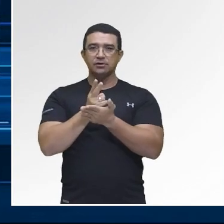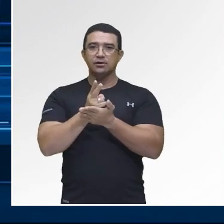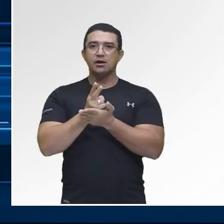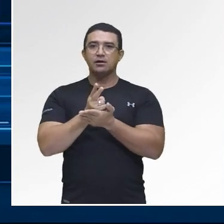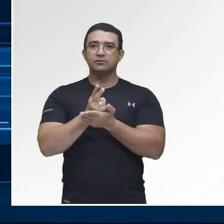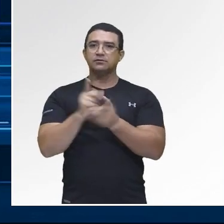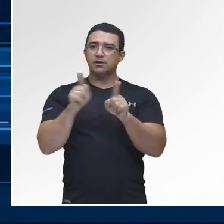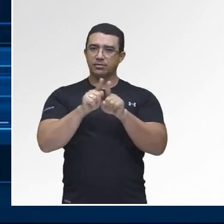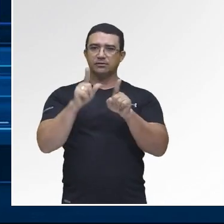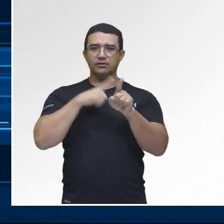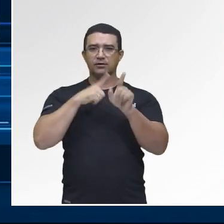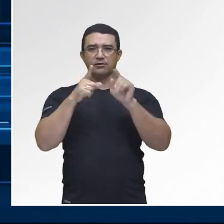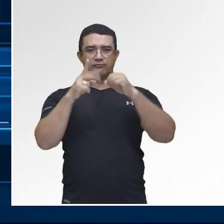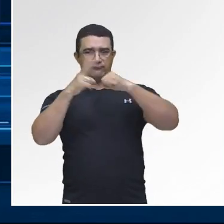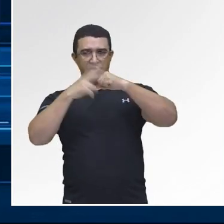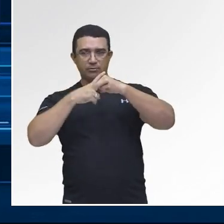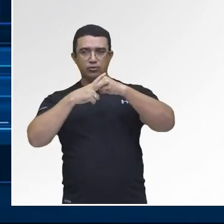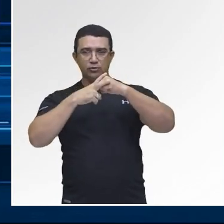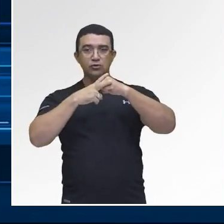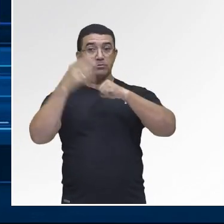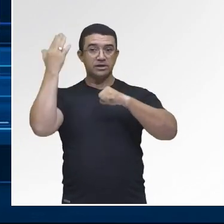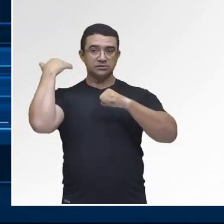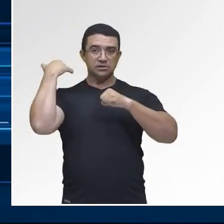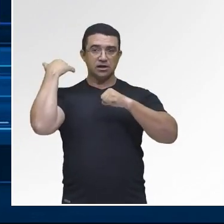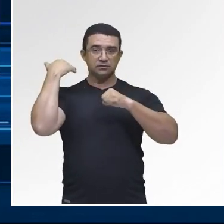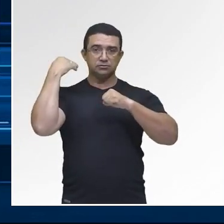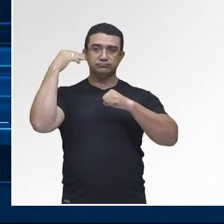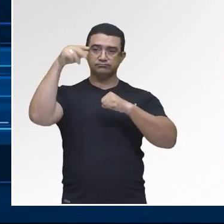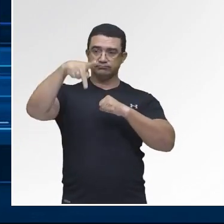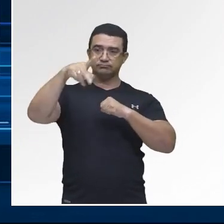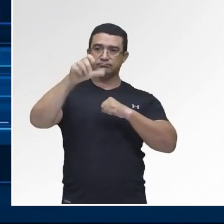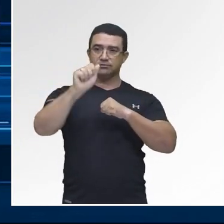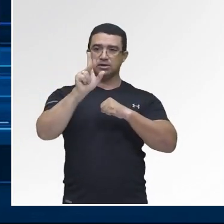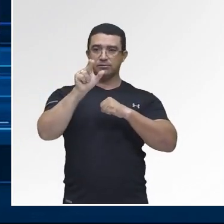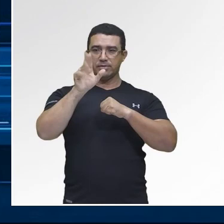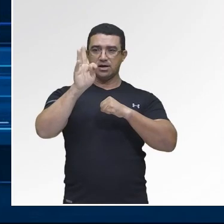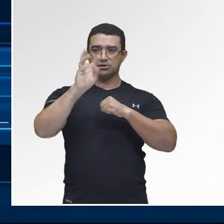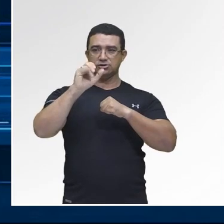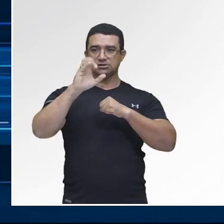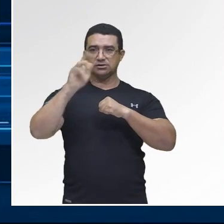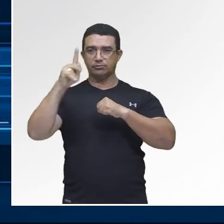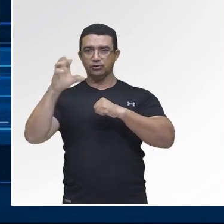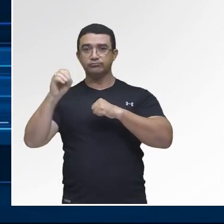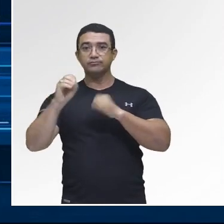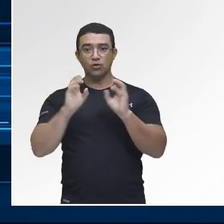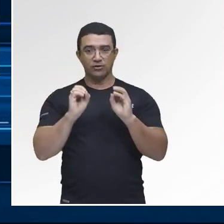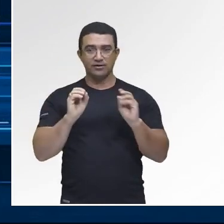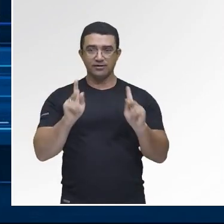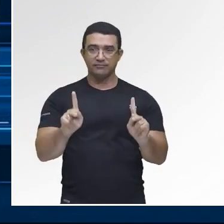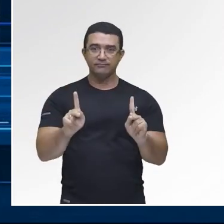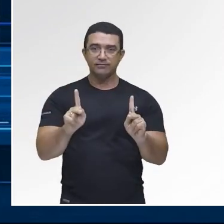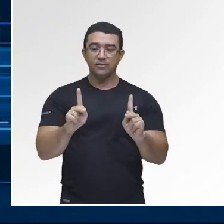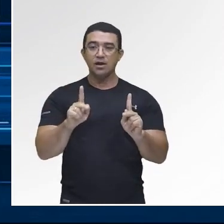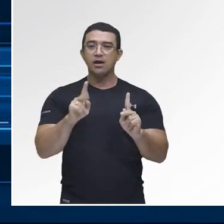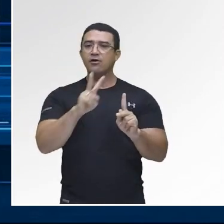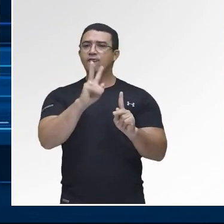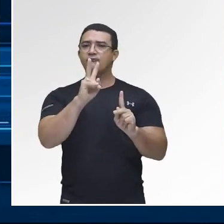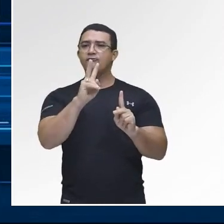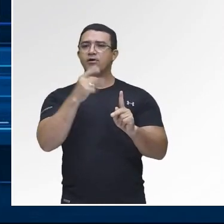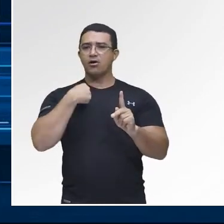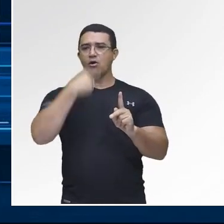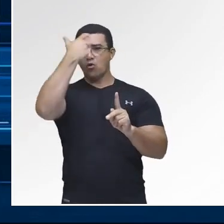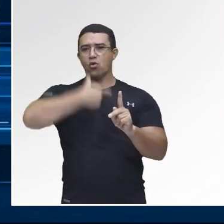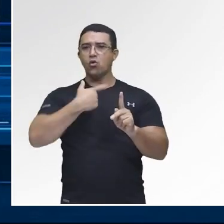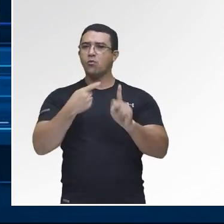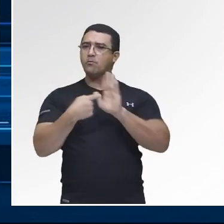ter o verbo no particípio passado, que faz parte da estrutura, e o complemento, tá certo? Vou mostrar para vocês agora uma lista de